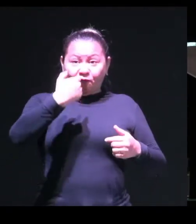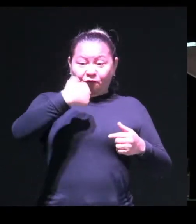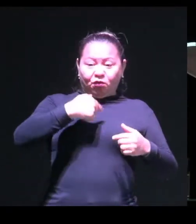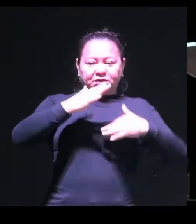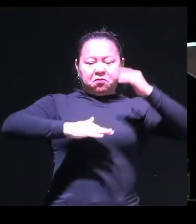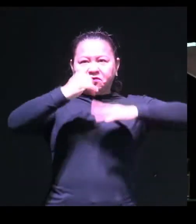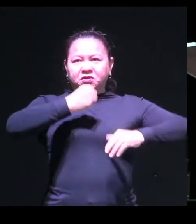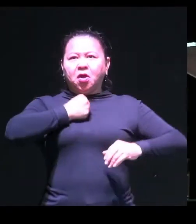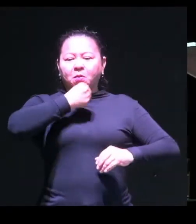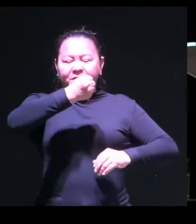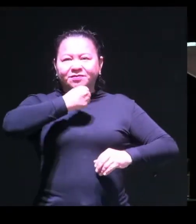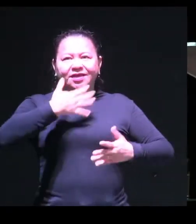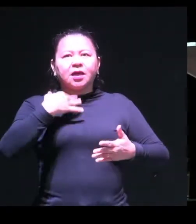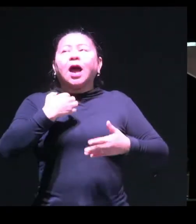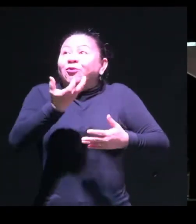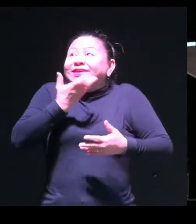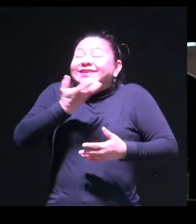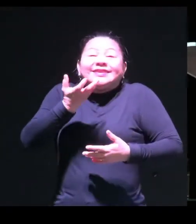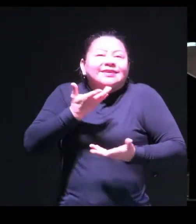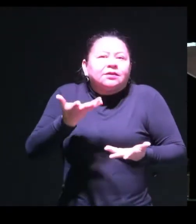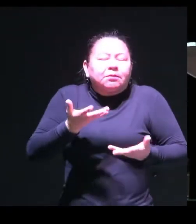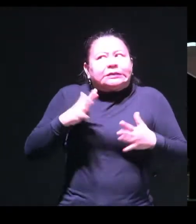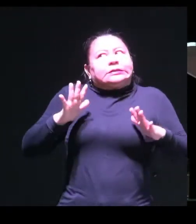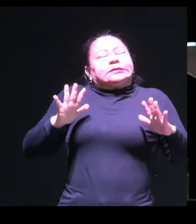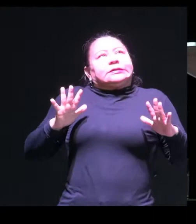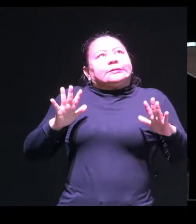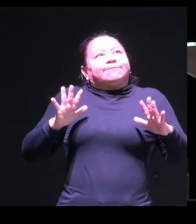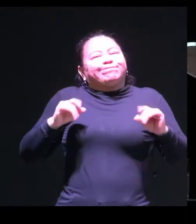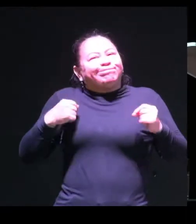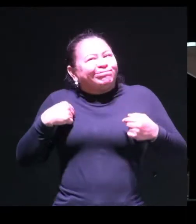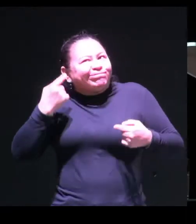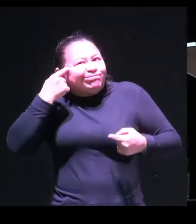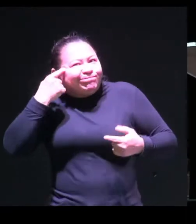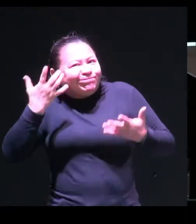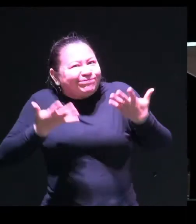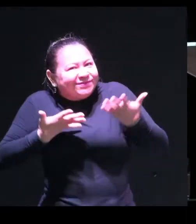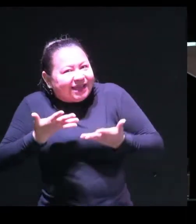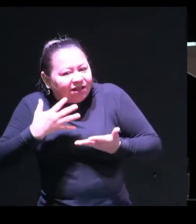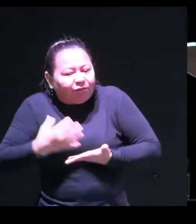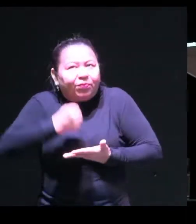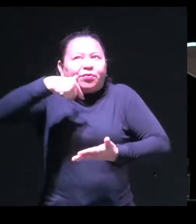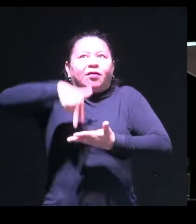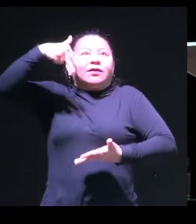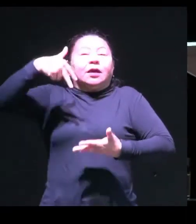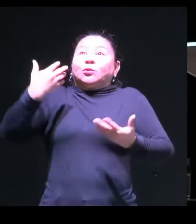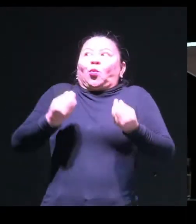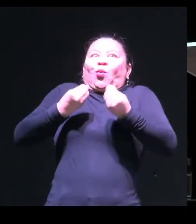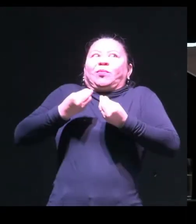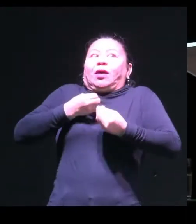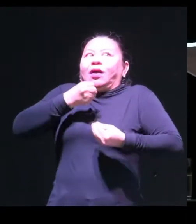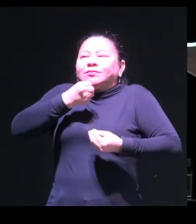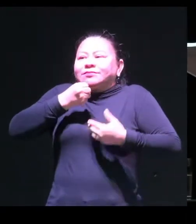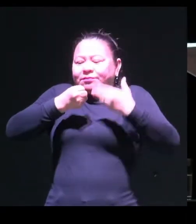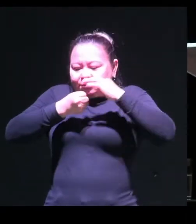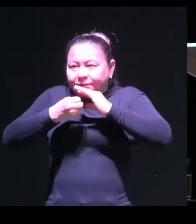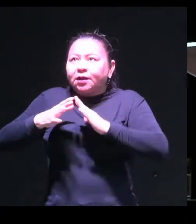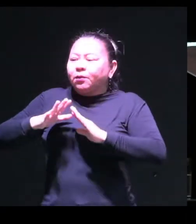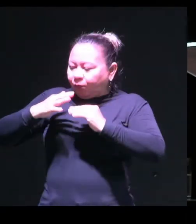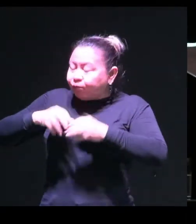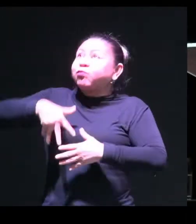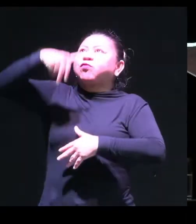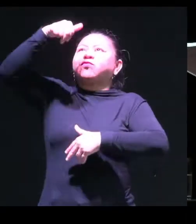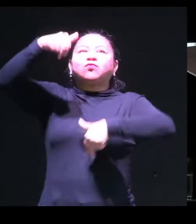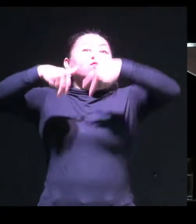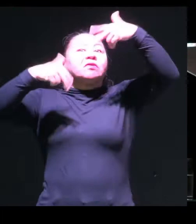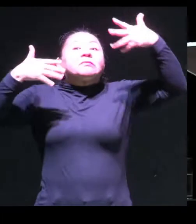jornalista, eu estava pensando, eu queria ser, mas só que aí a gente vai ser arrebatado, aí não dava, né? Só os que ficarem que